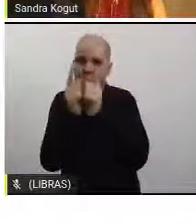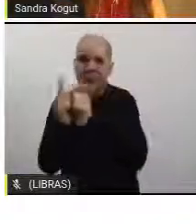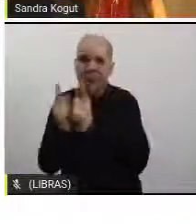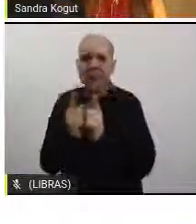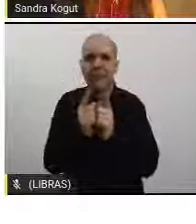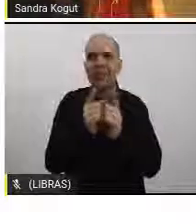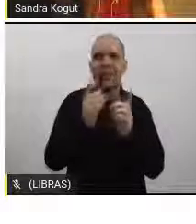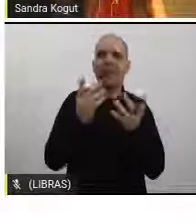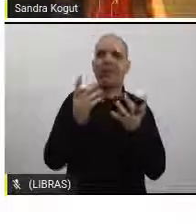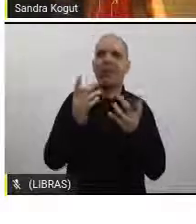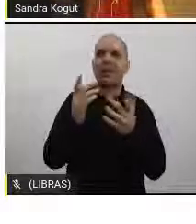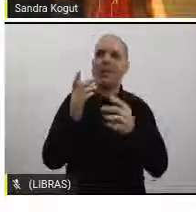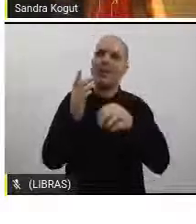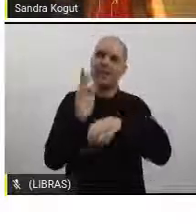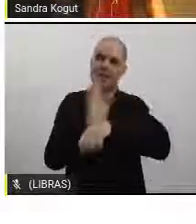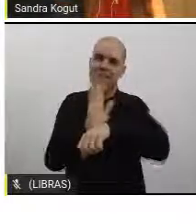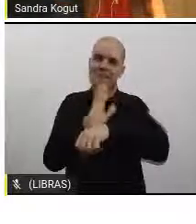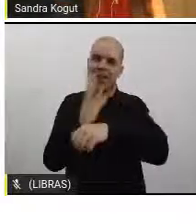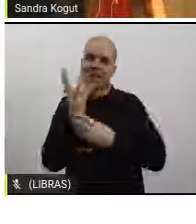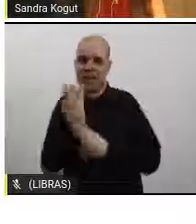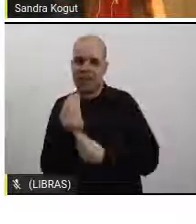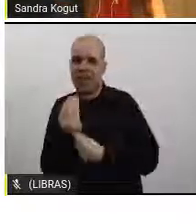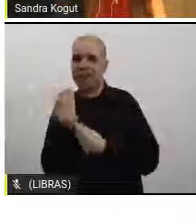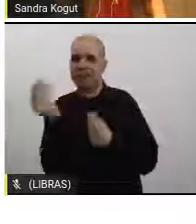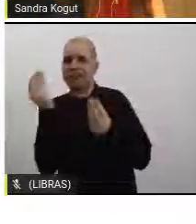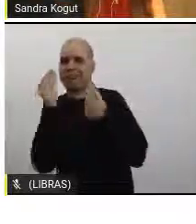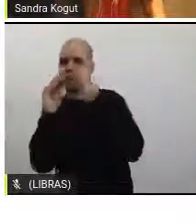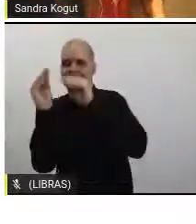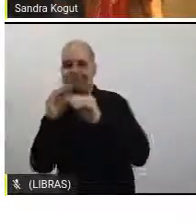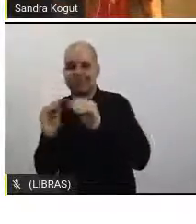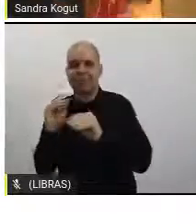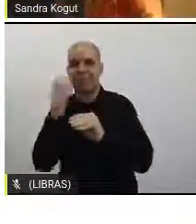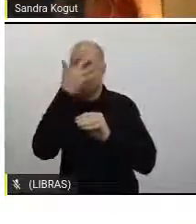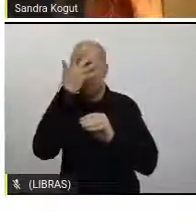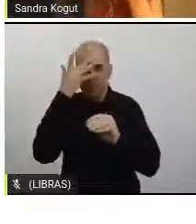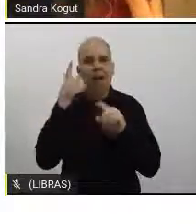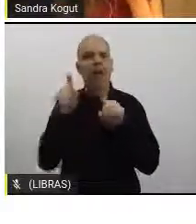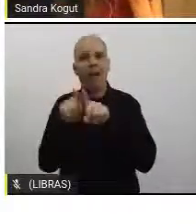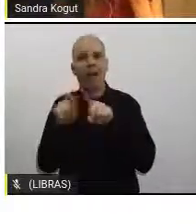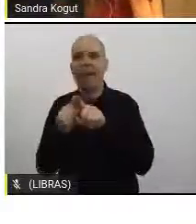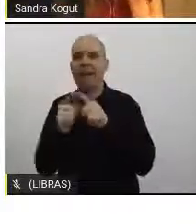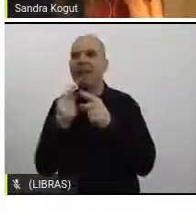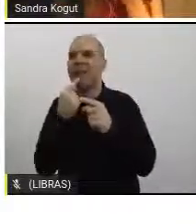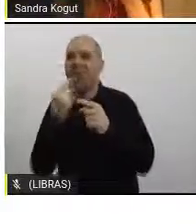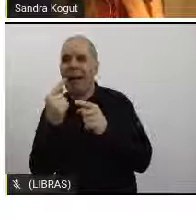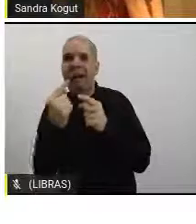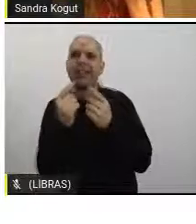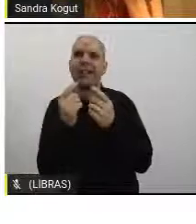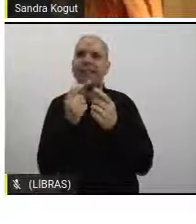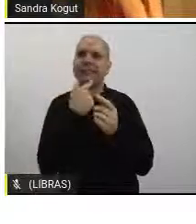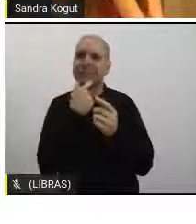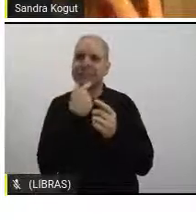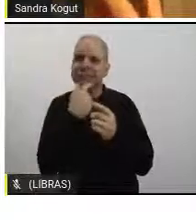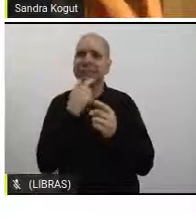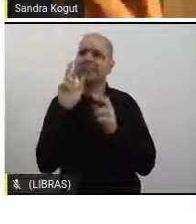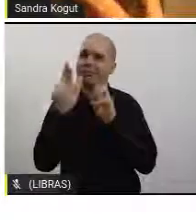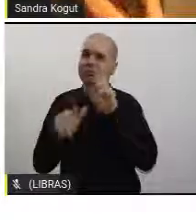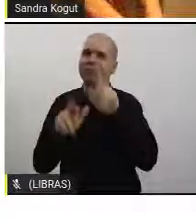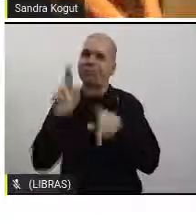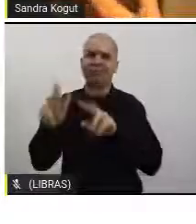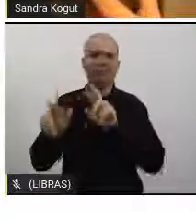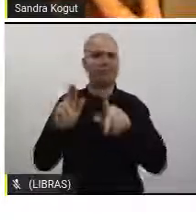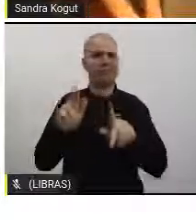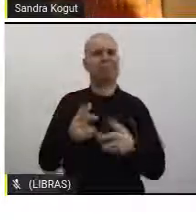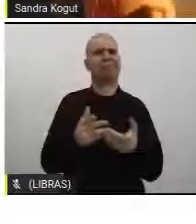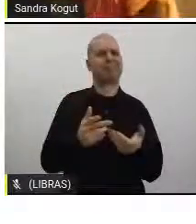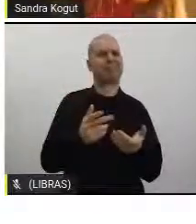de outras videoartes que estão inclusas nessa e que as pessoas estão falando também algumas frases em inglês. Né? E